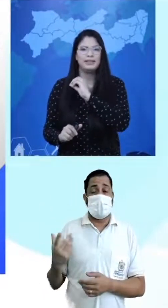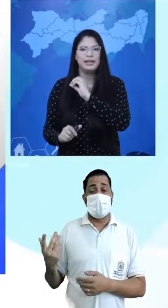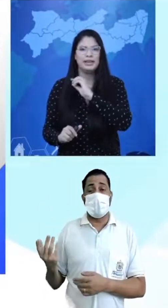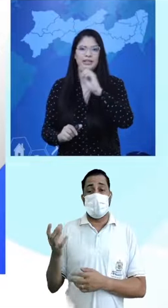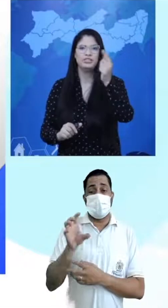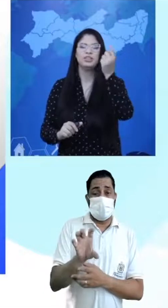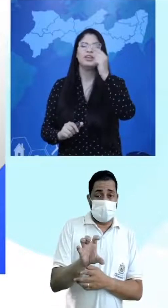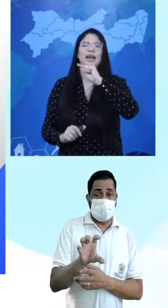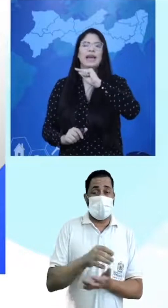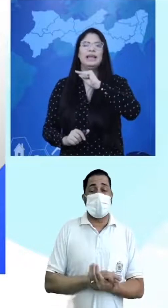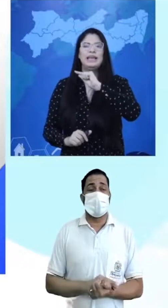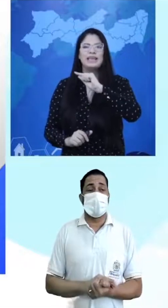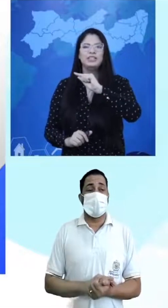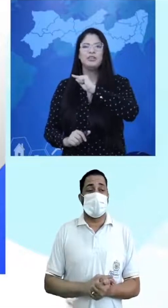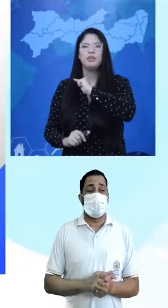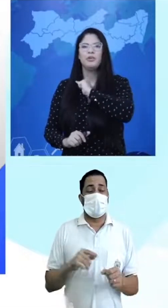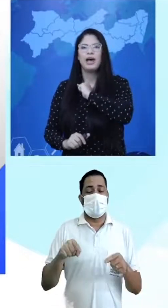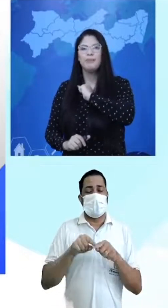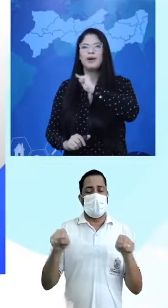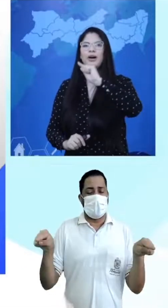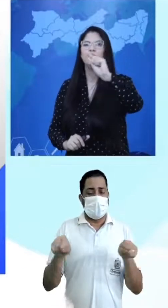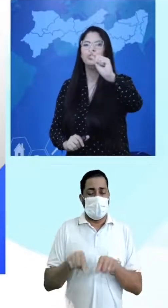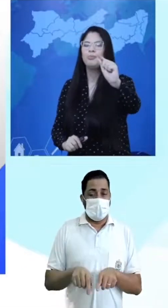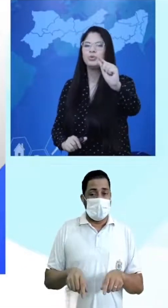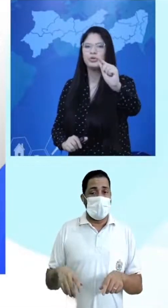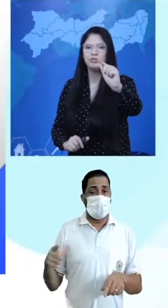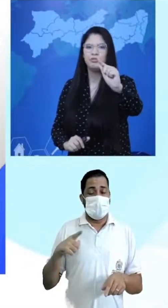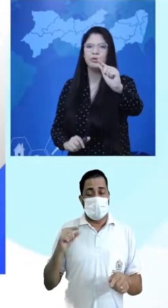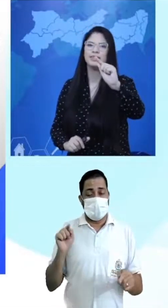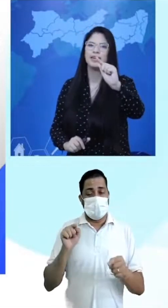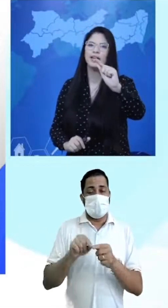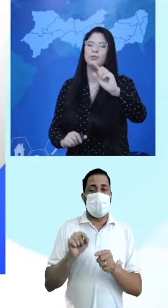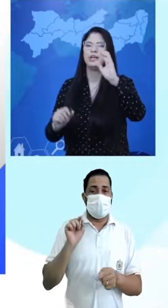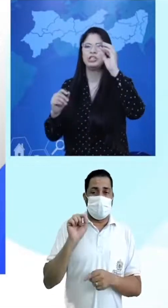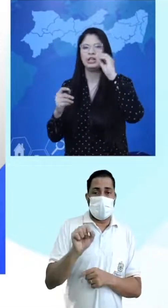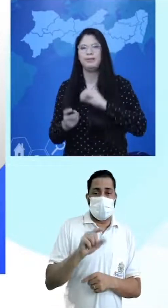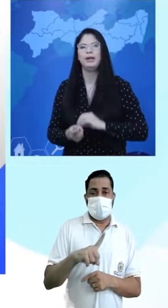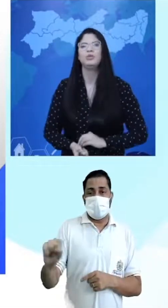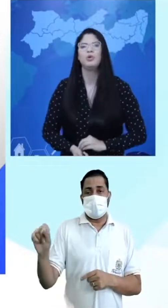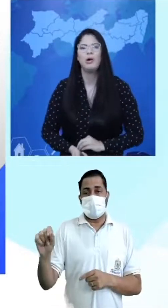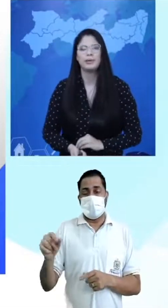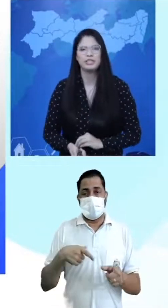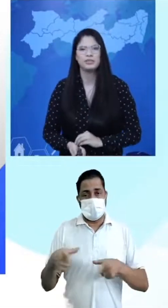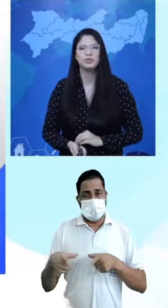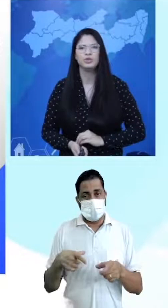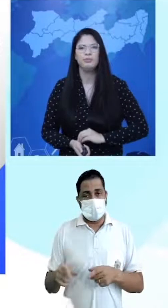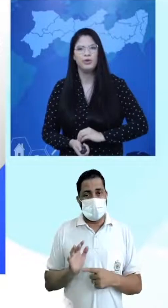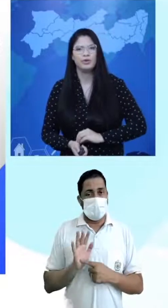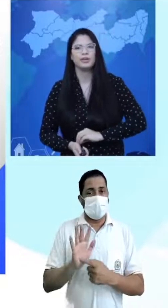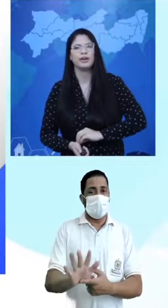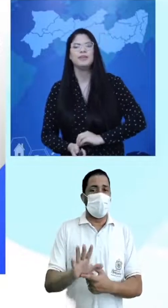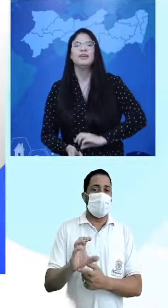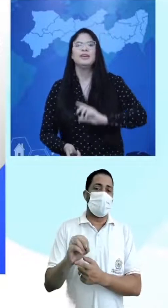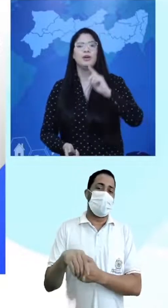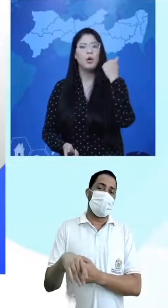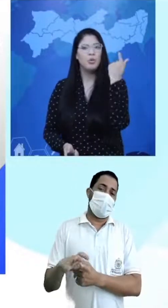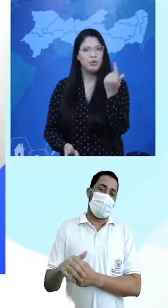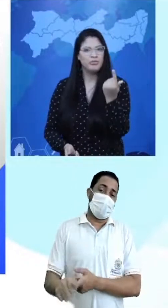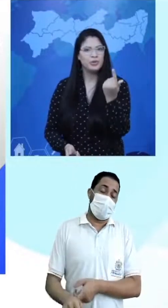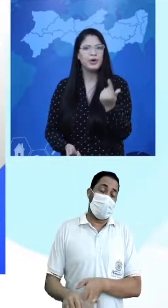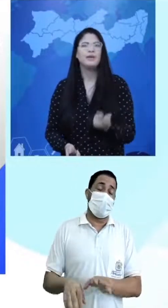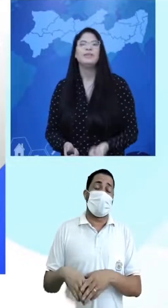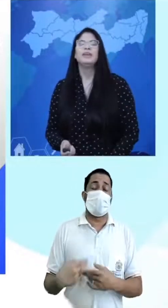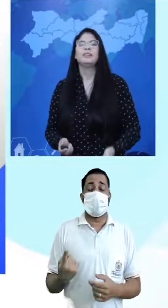partir deles linhas que vão lá para o ponto de fuga, certo? Porque a gente está trabalhando com uma projeção do tipo cônica e com